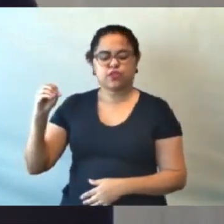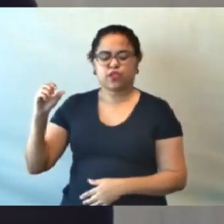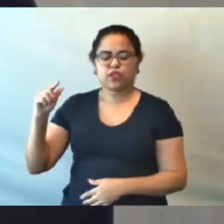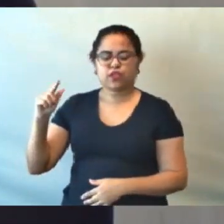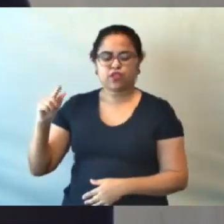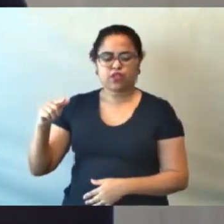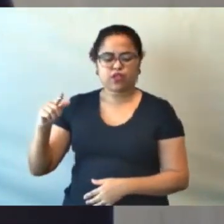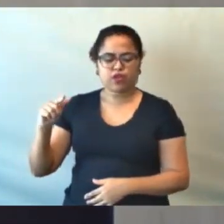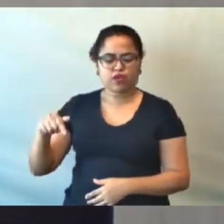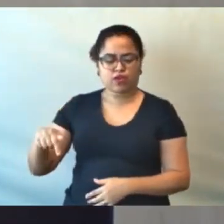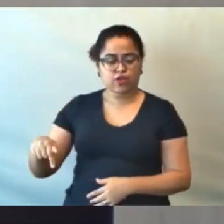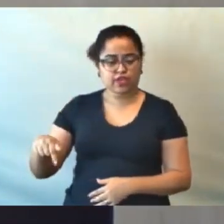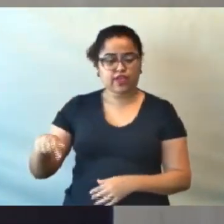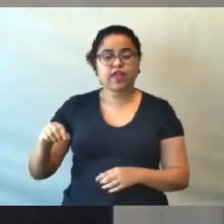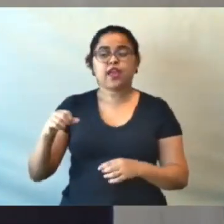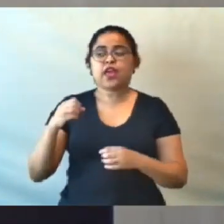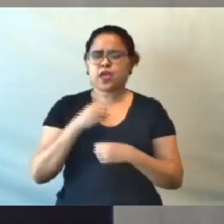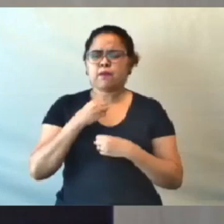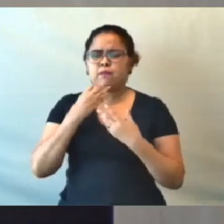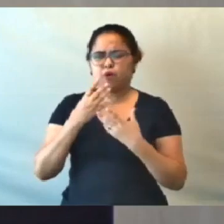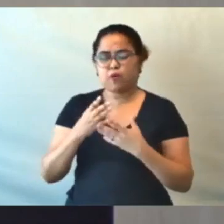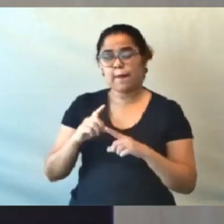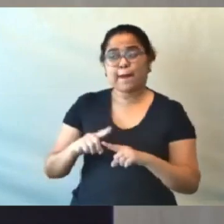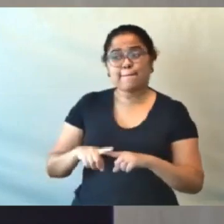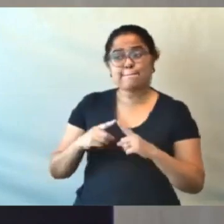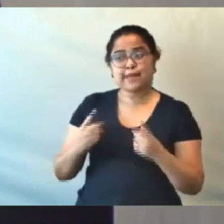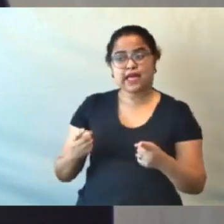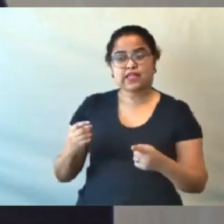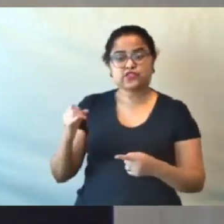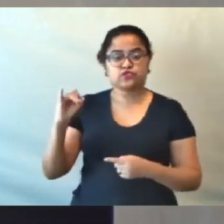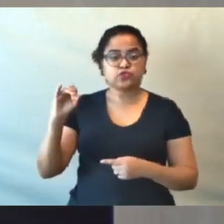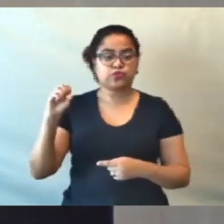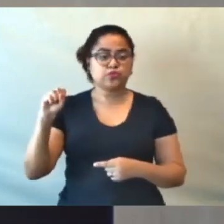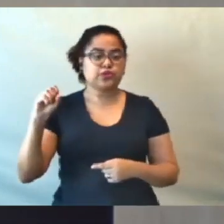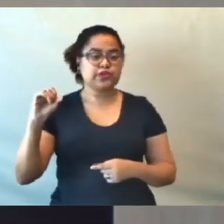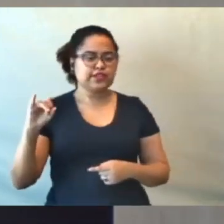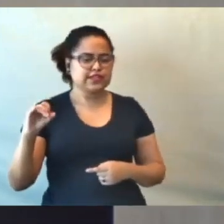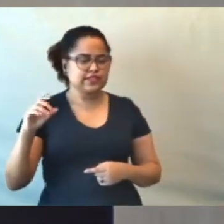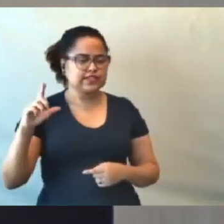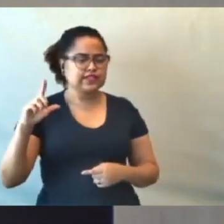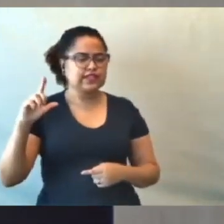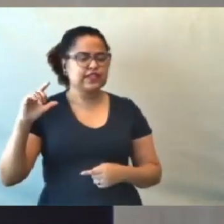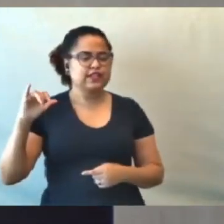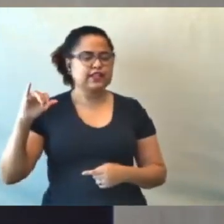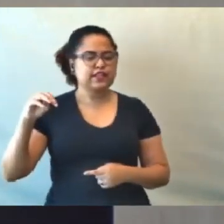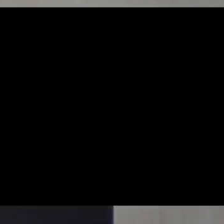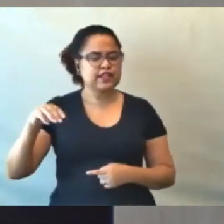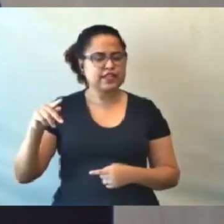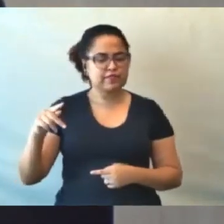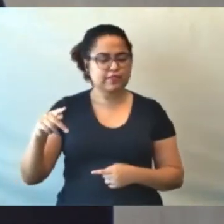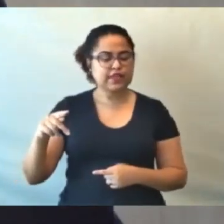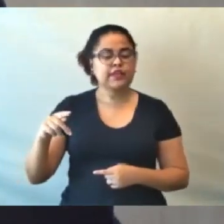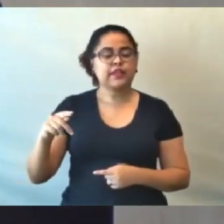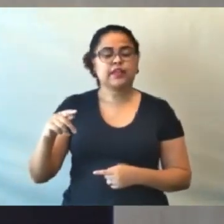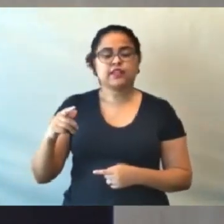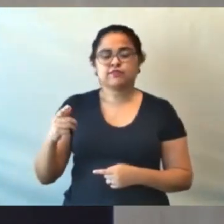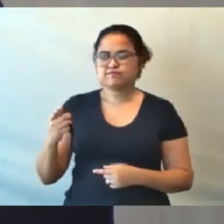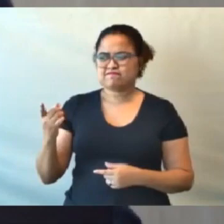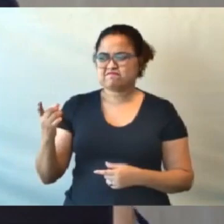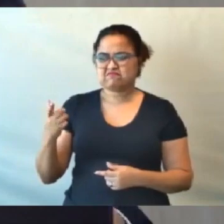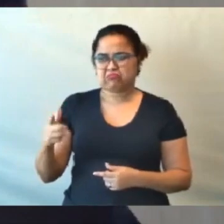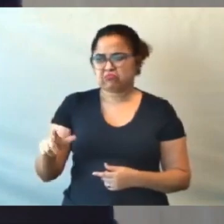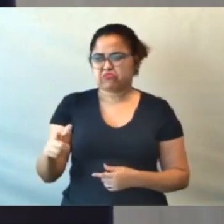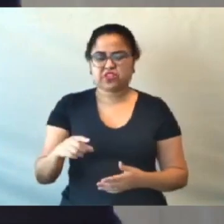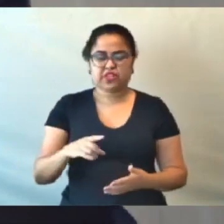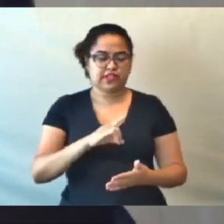literatura. E nós estamos comprando um combo, né? É um combo que a gente vem comprando ao longo dos anos. Então,